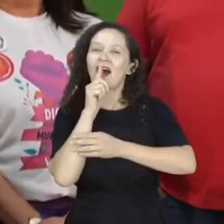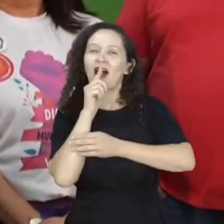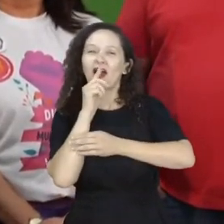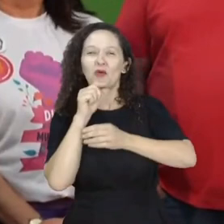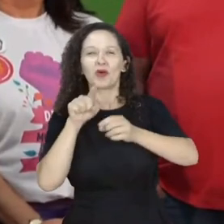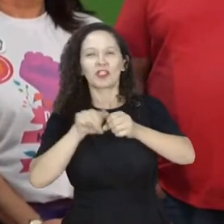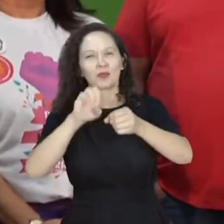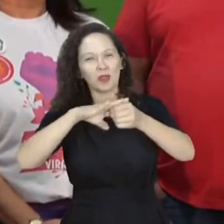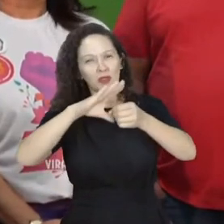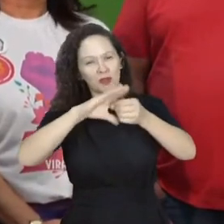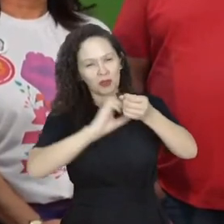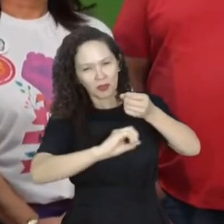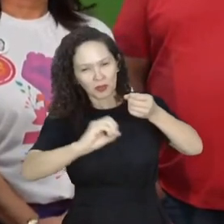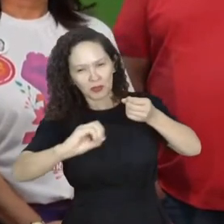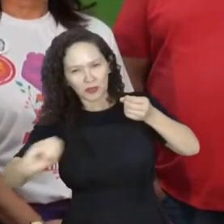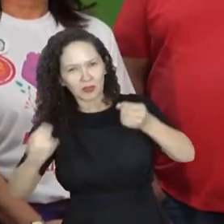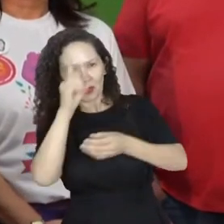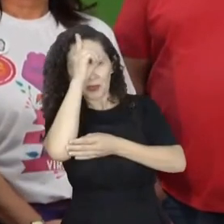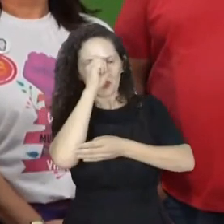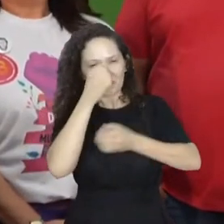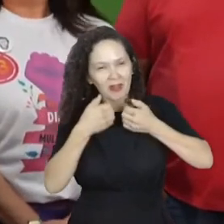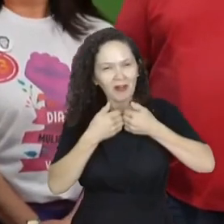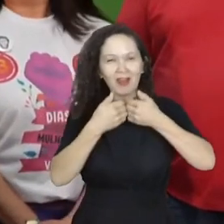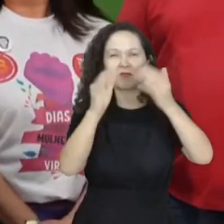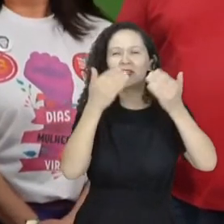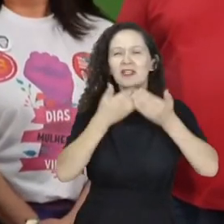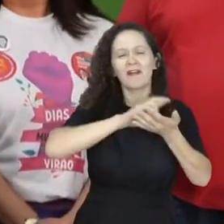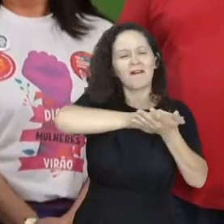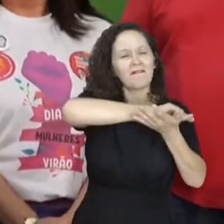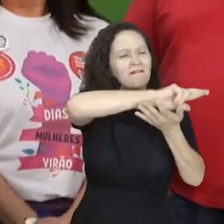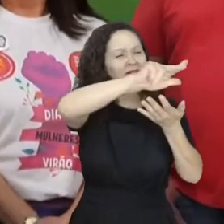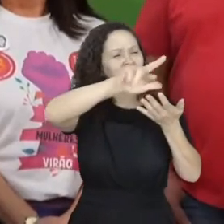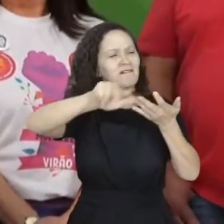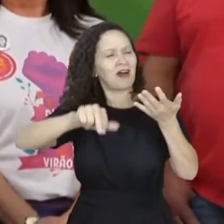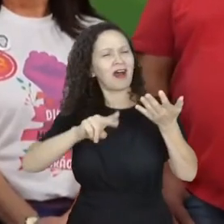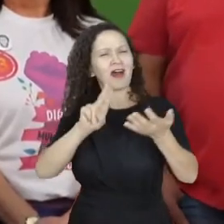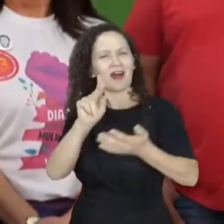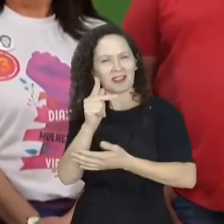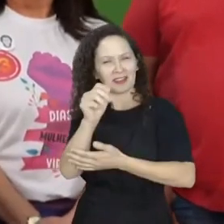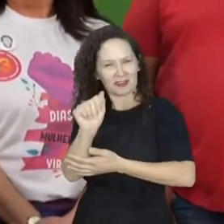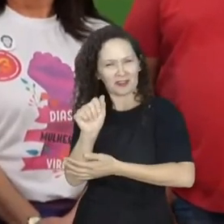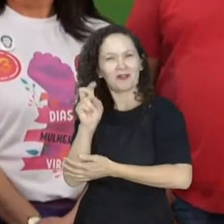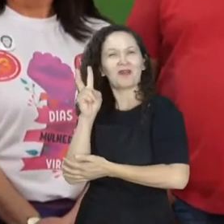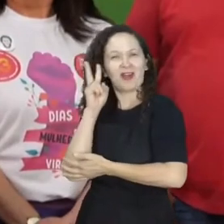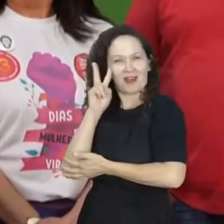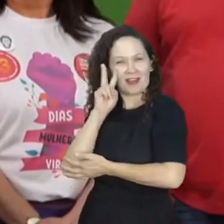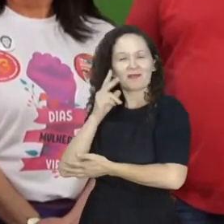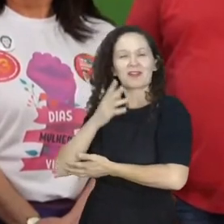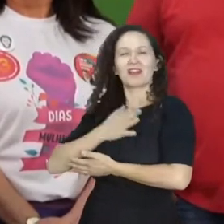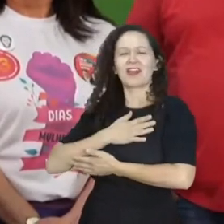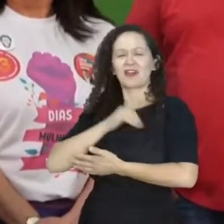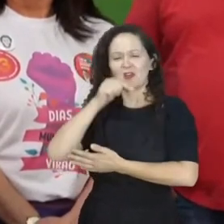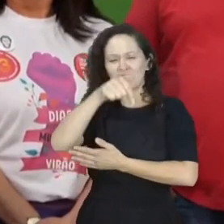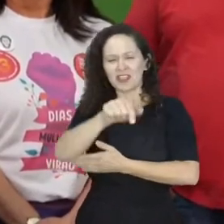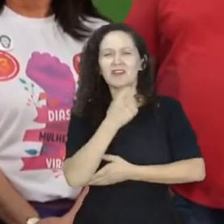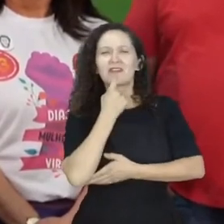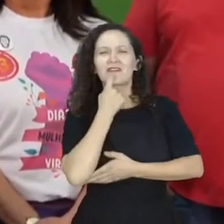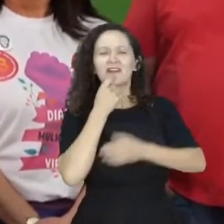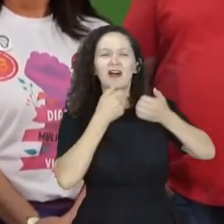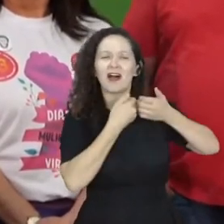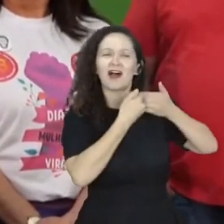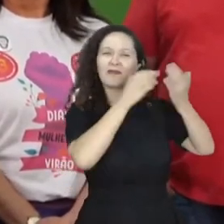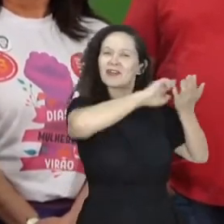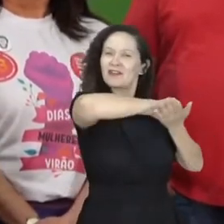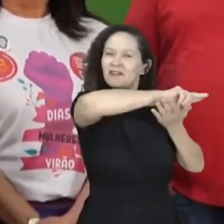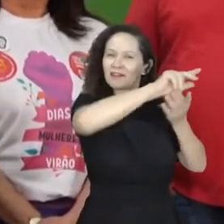Vim aqui inaugurar o hospital. Vim aqui inaugurar a UPA. Sabe? Vim aqui fazer muitas coisas junto com vocês, além